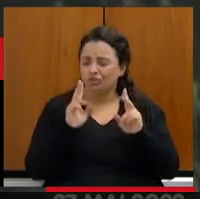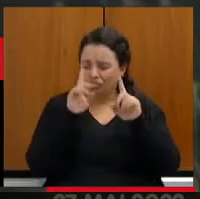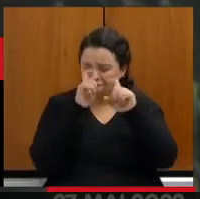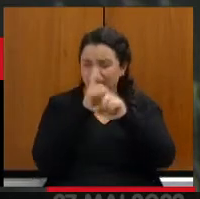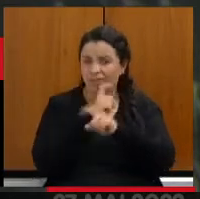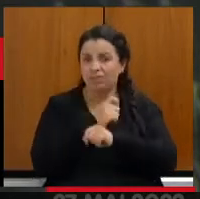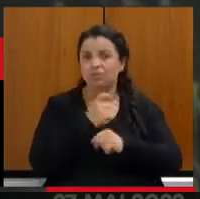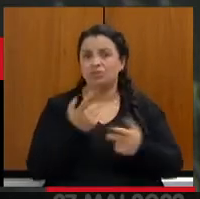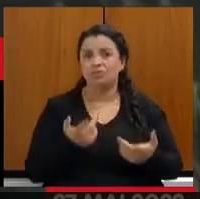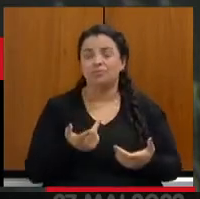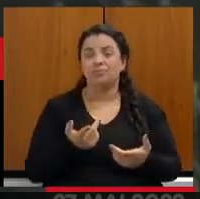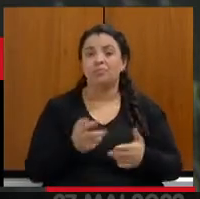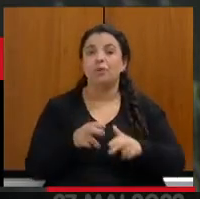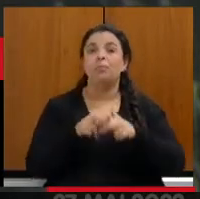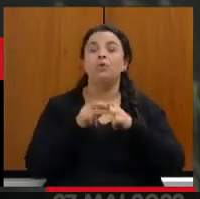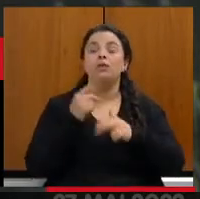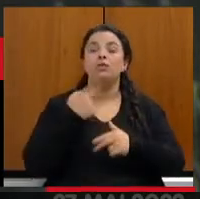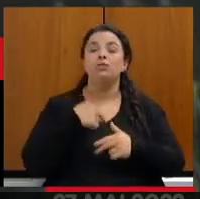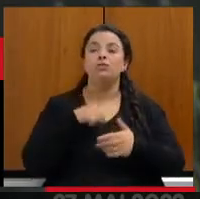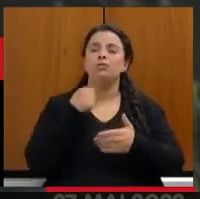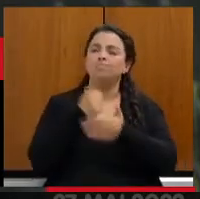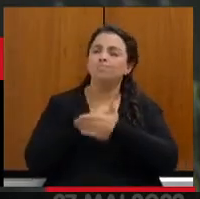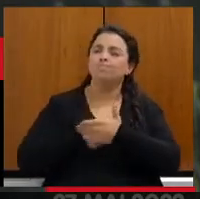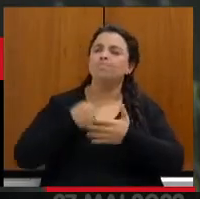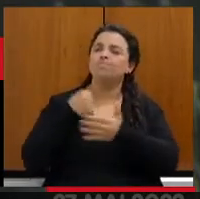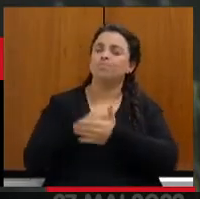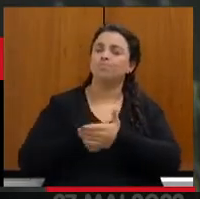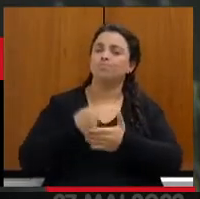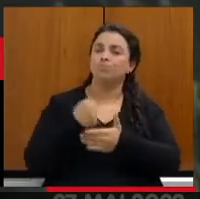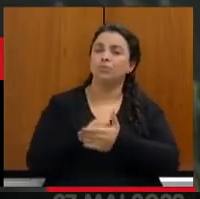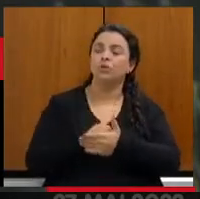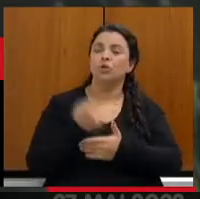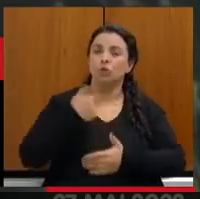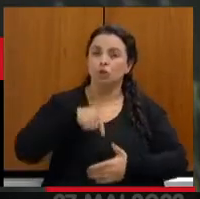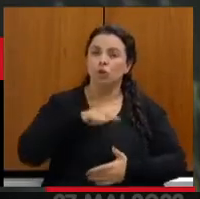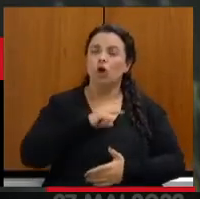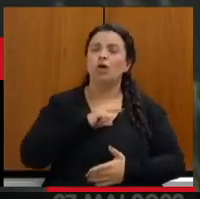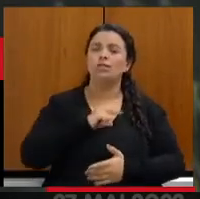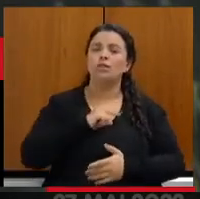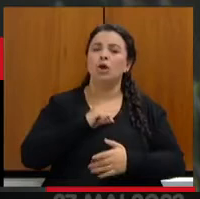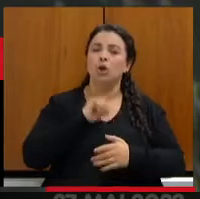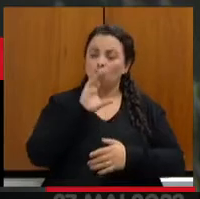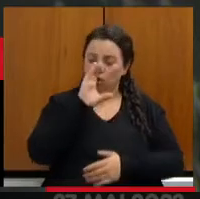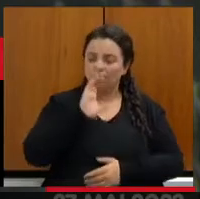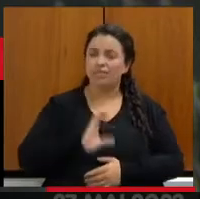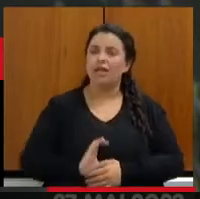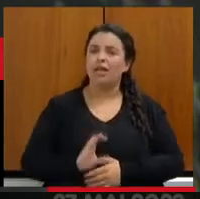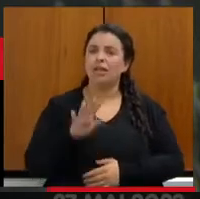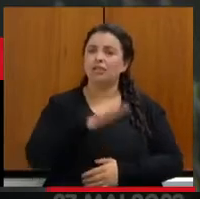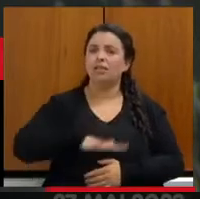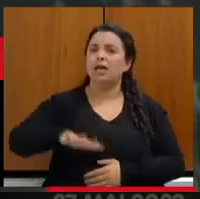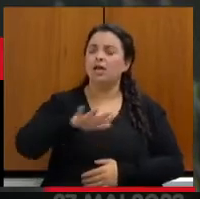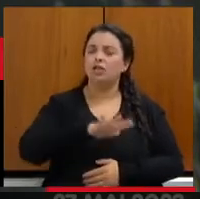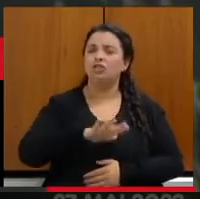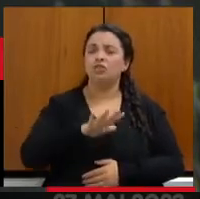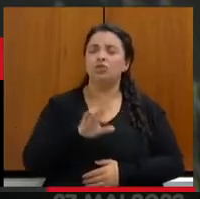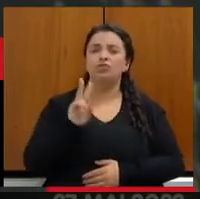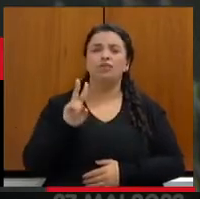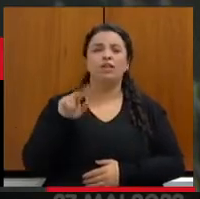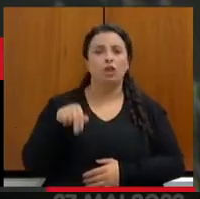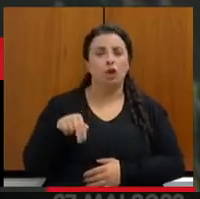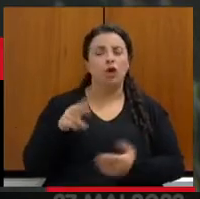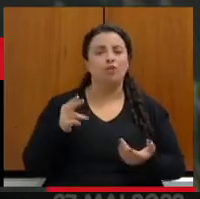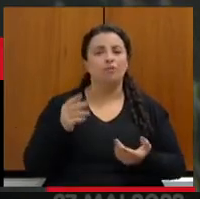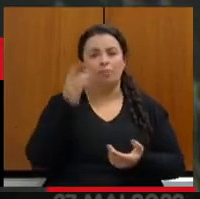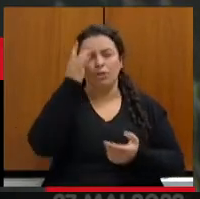derrubamos com muita luta nós Conselheiros de Venda Nova nós militantes